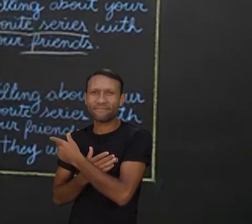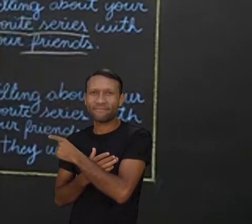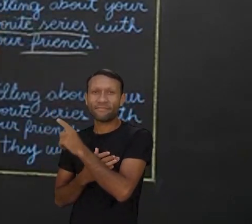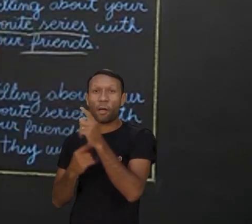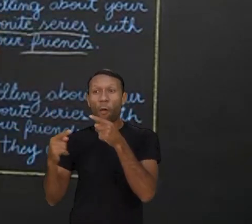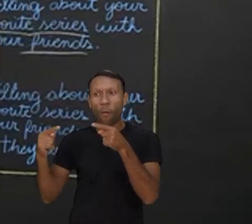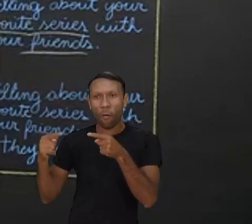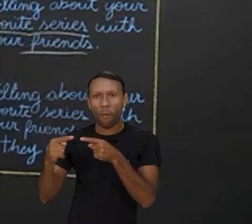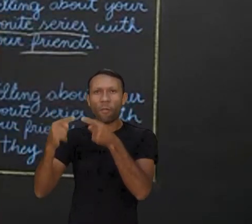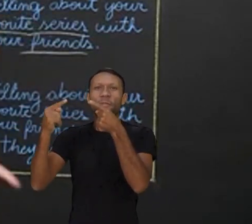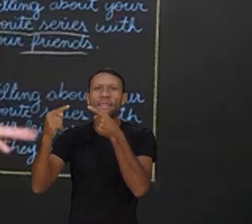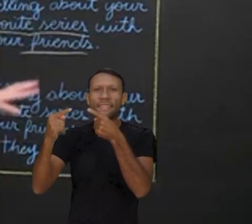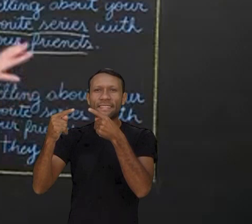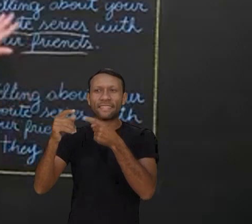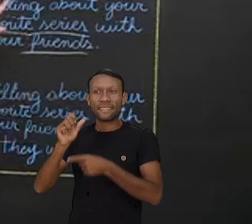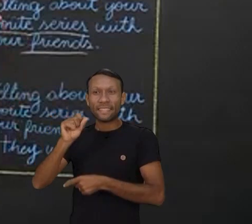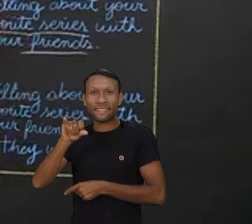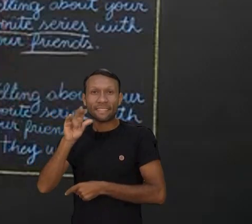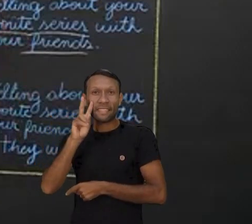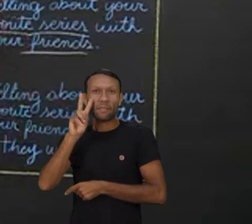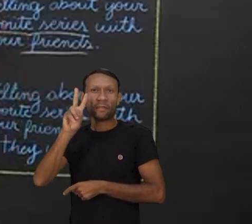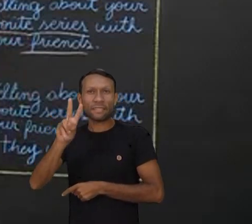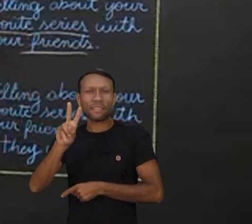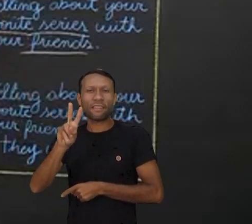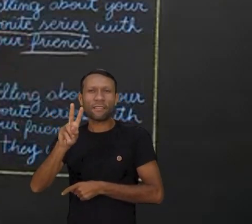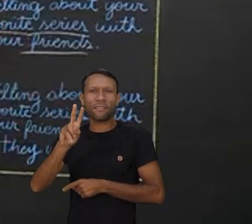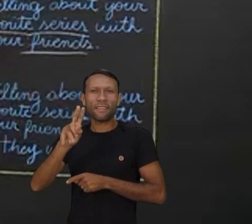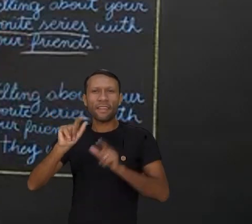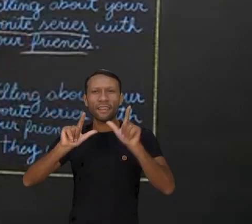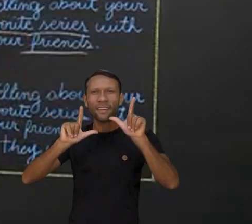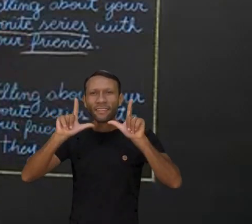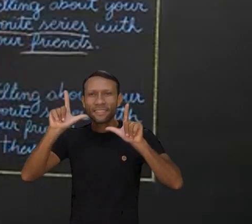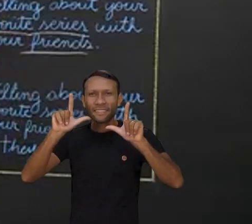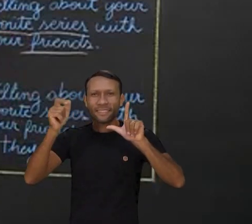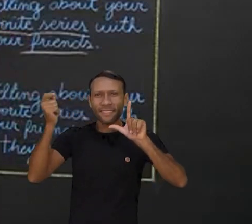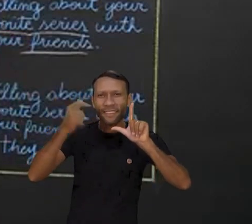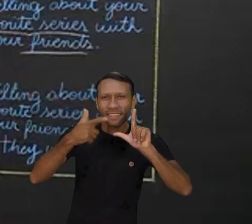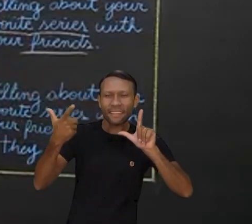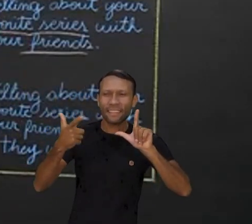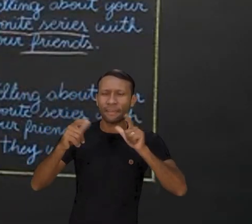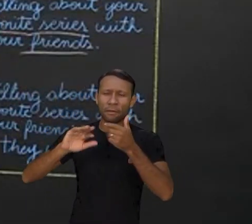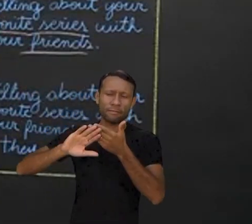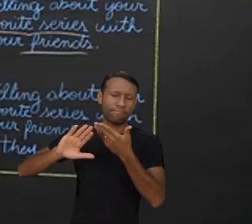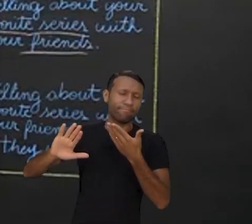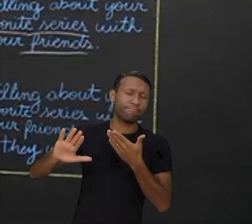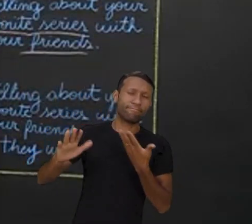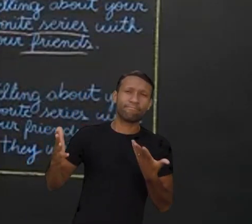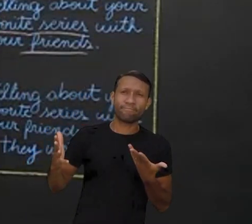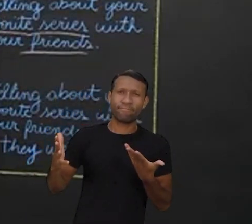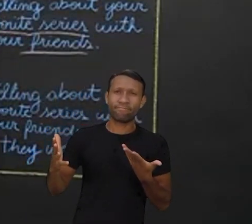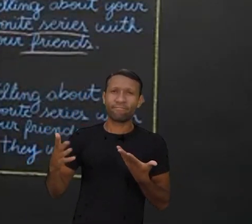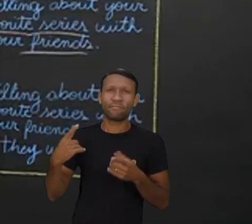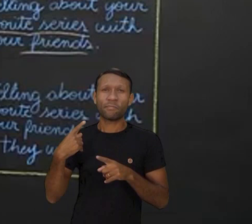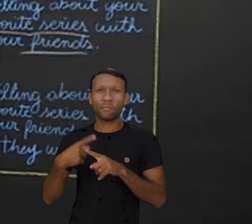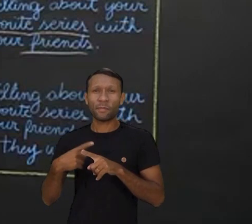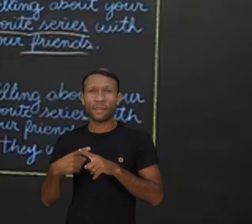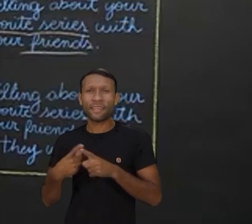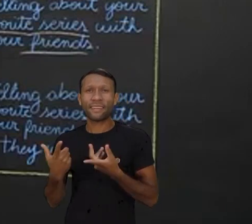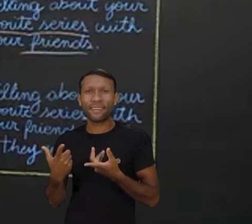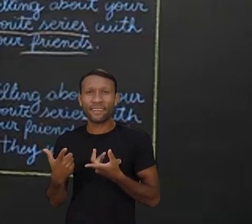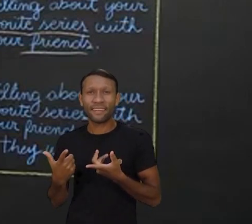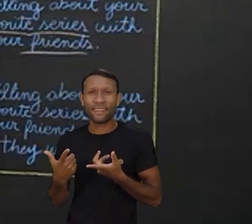Você vê um Drake, não quero falar com os amigos sobre isso. Por quê? A